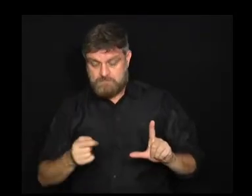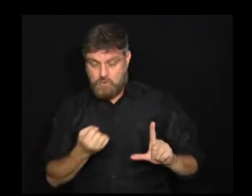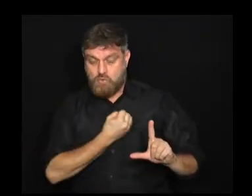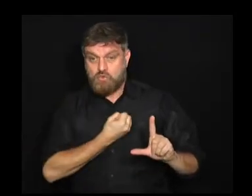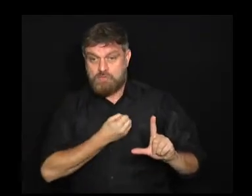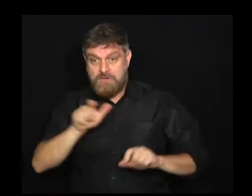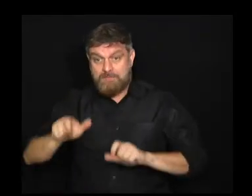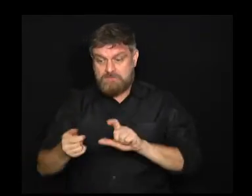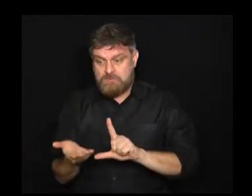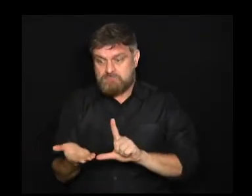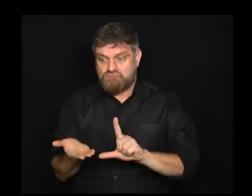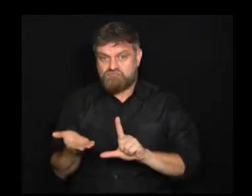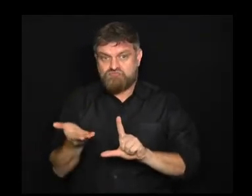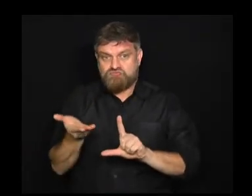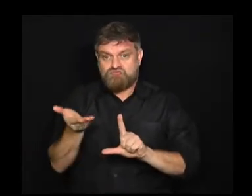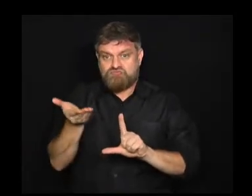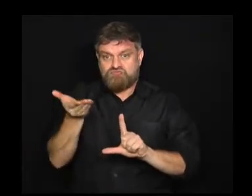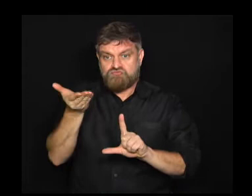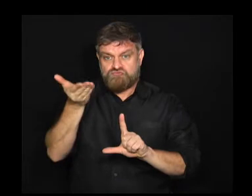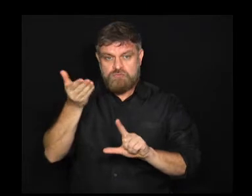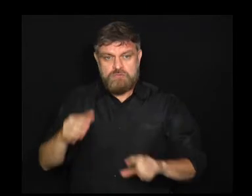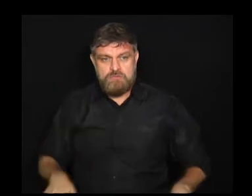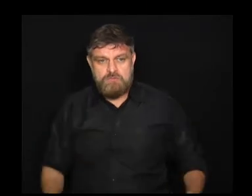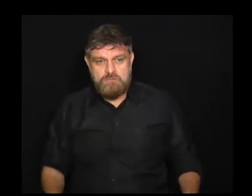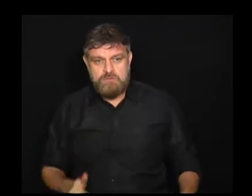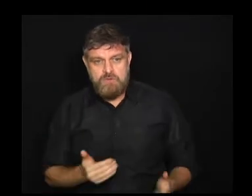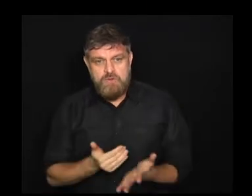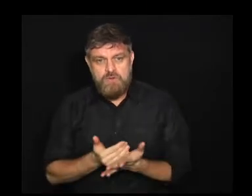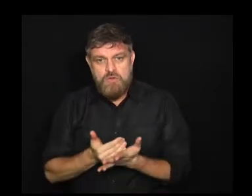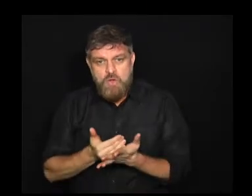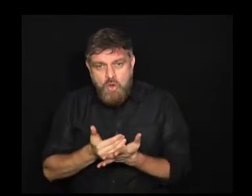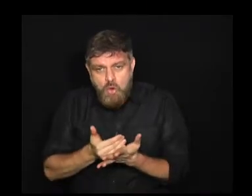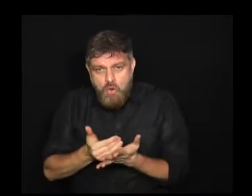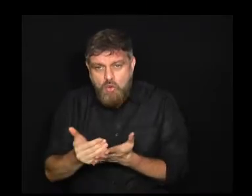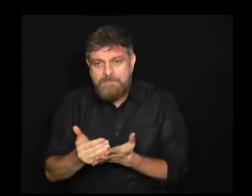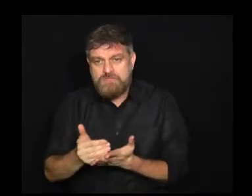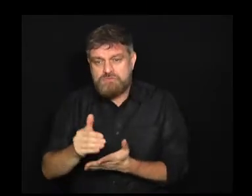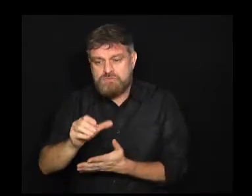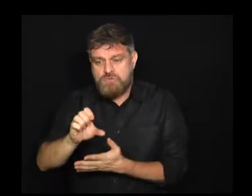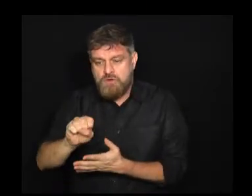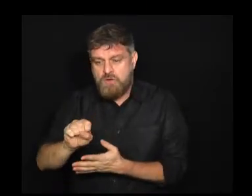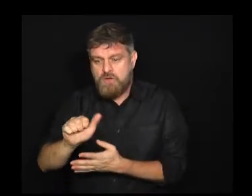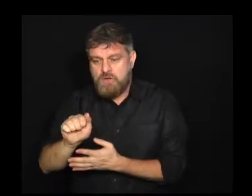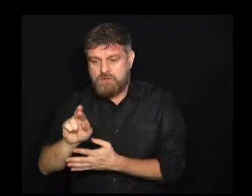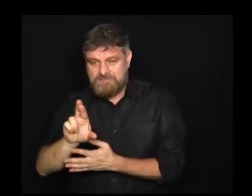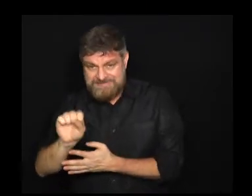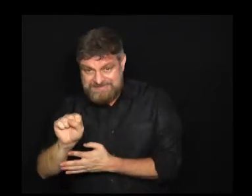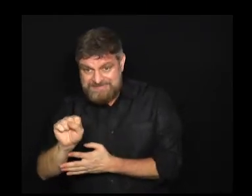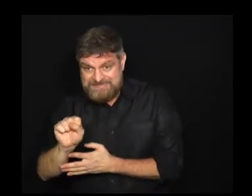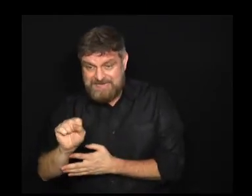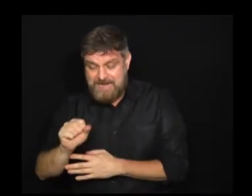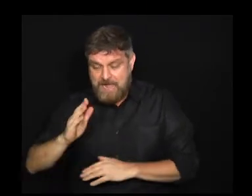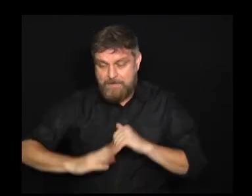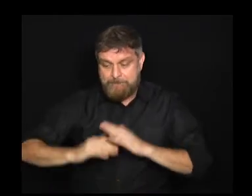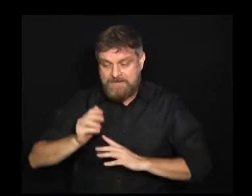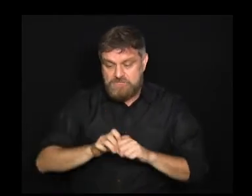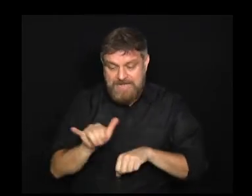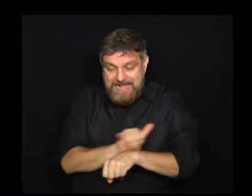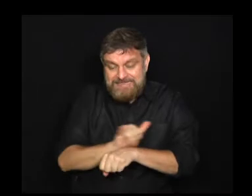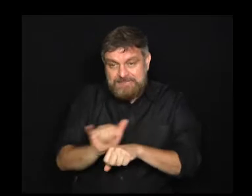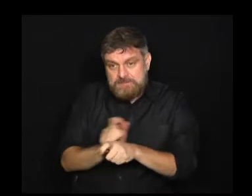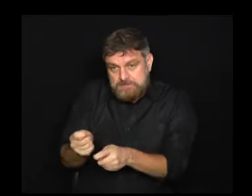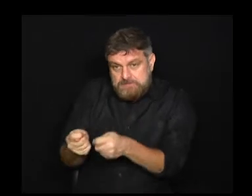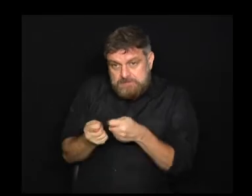ela é persistente e não termina. Coisa que, quando começou a aumentar o SARS, as medidas de contingência foram